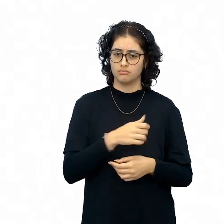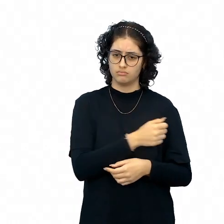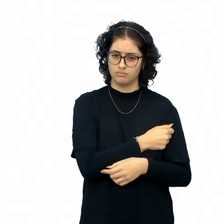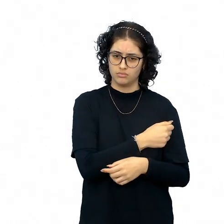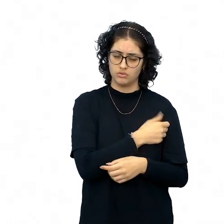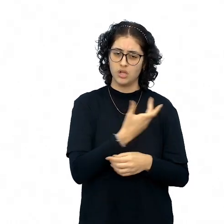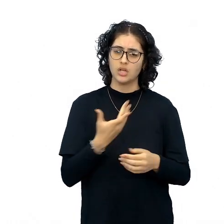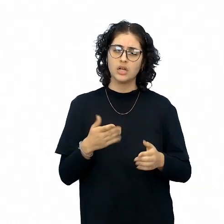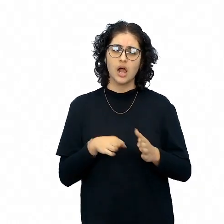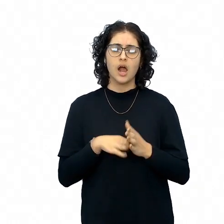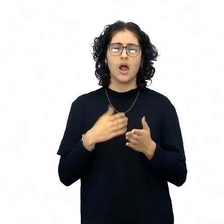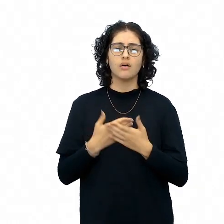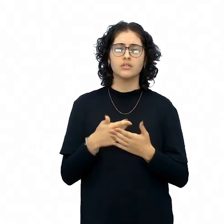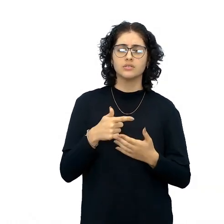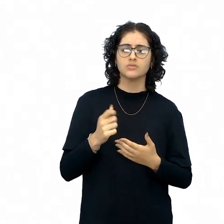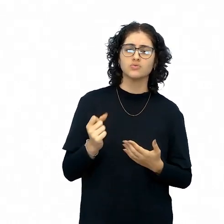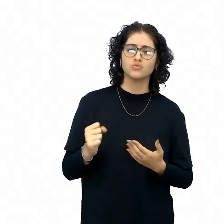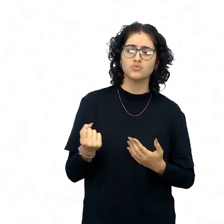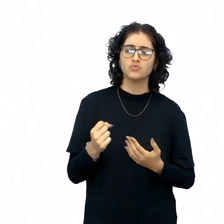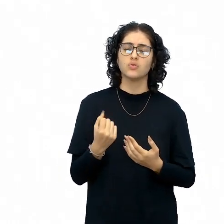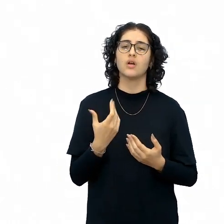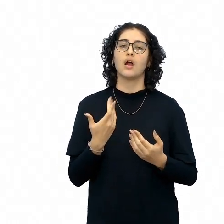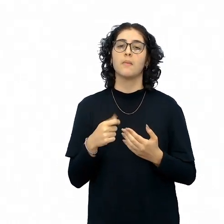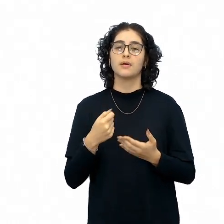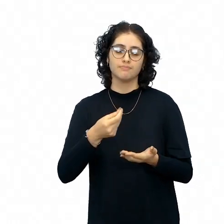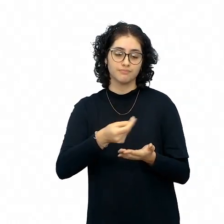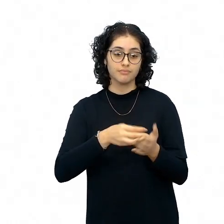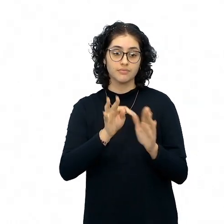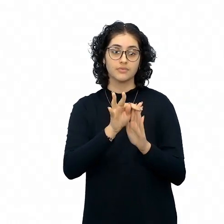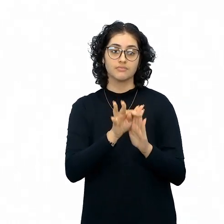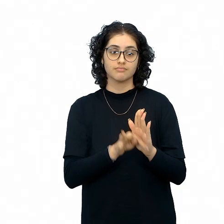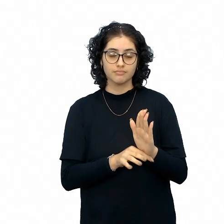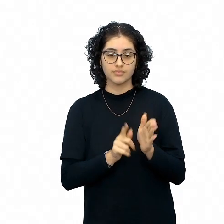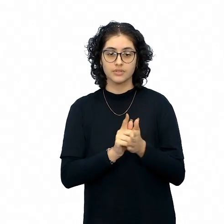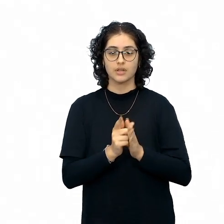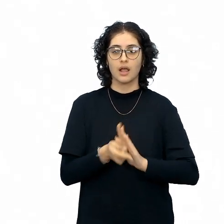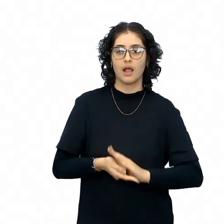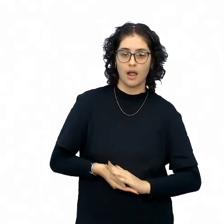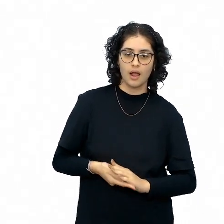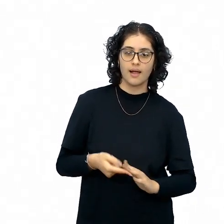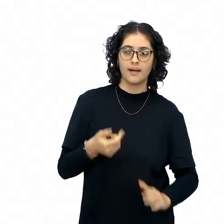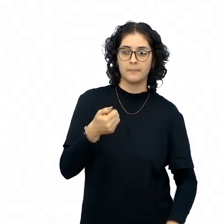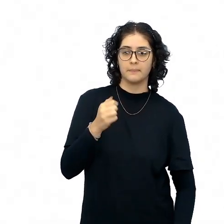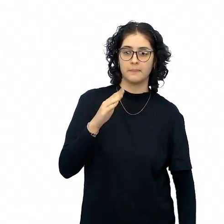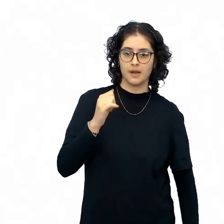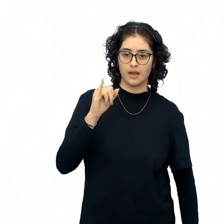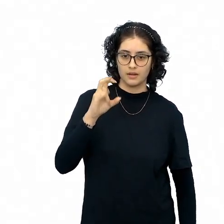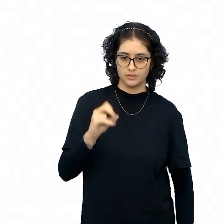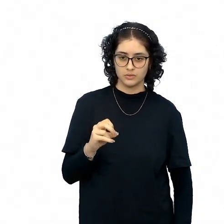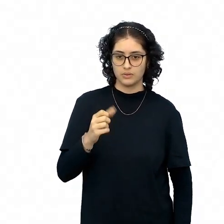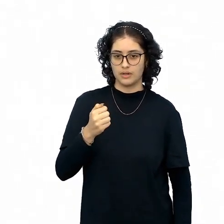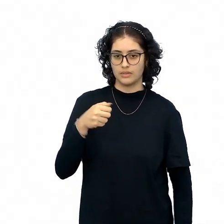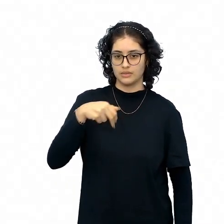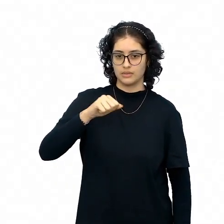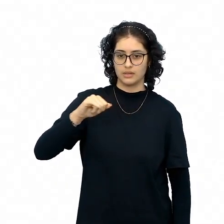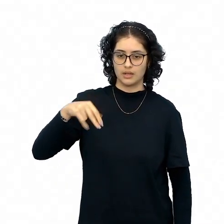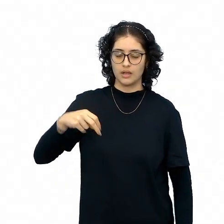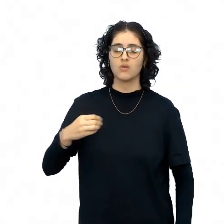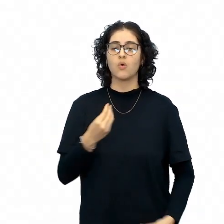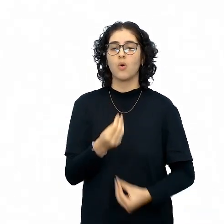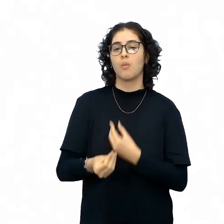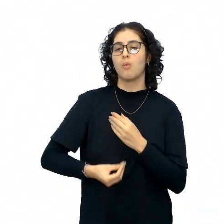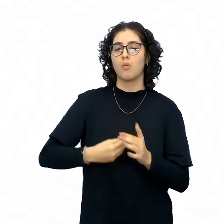nas quais ele terá de produzir o gênero textual abaixo assinado? Vejam só como tudo